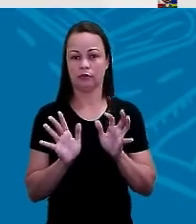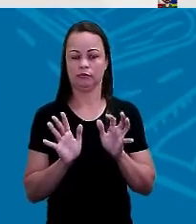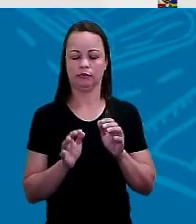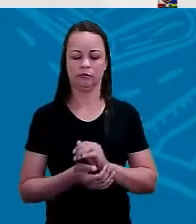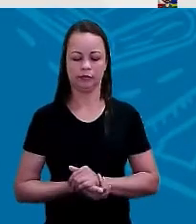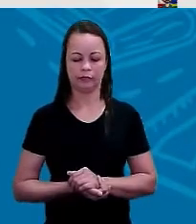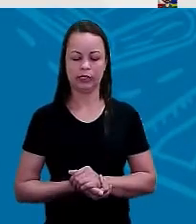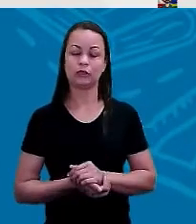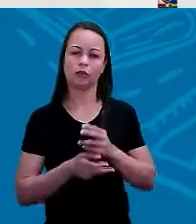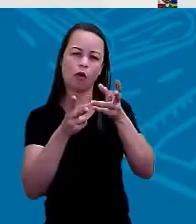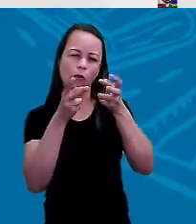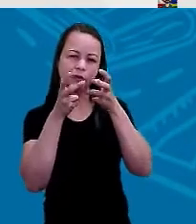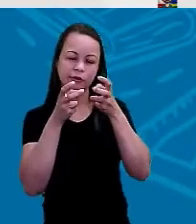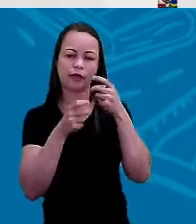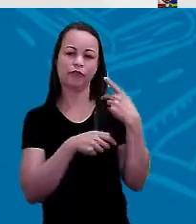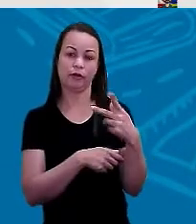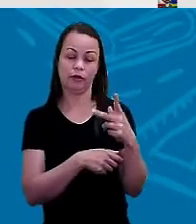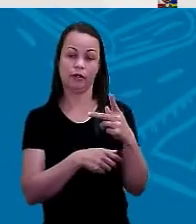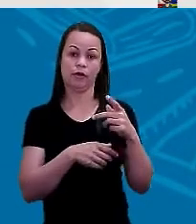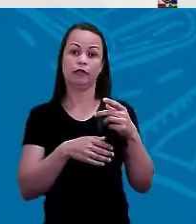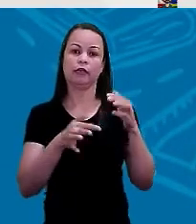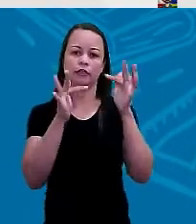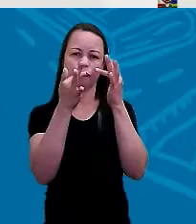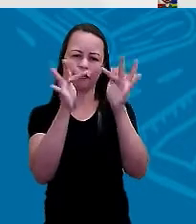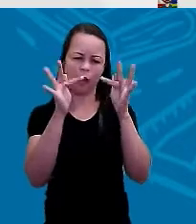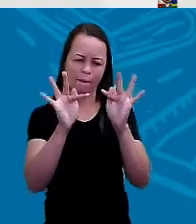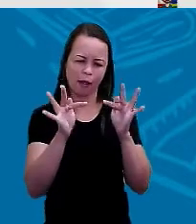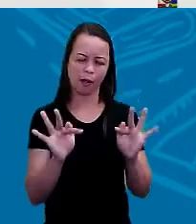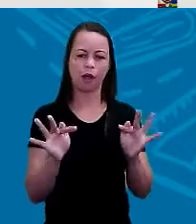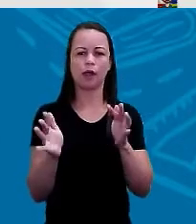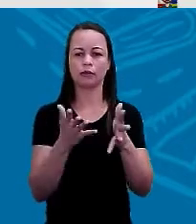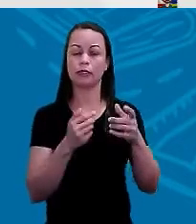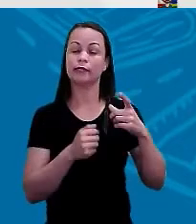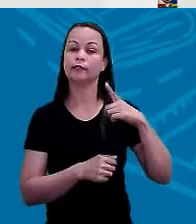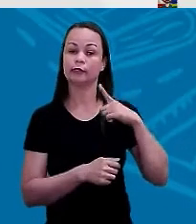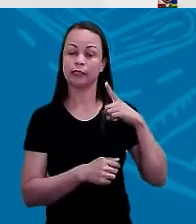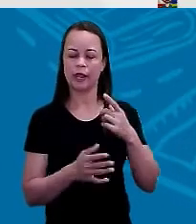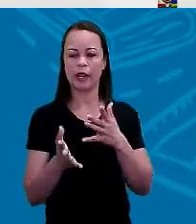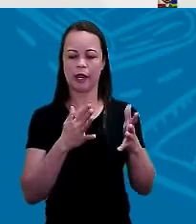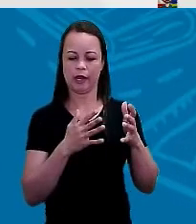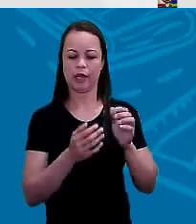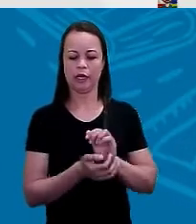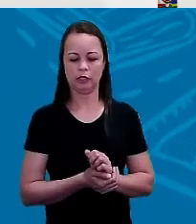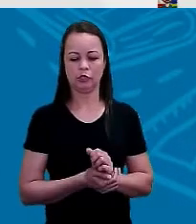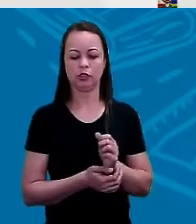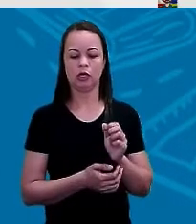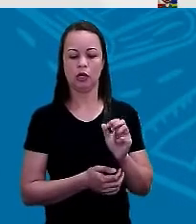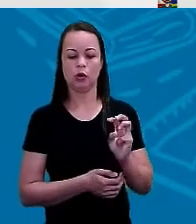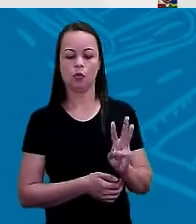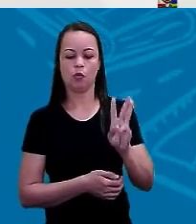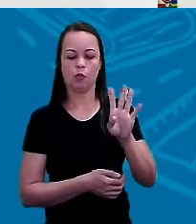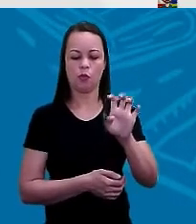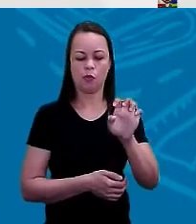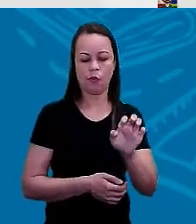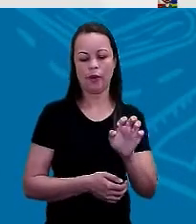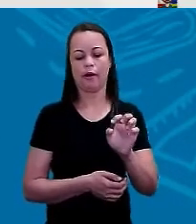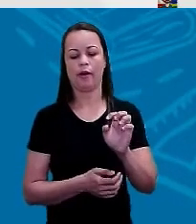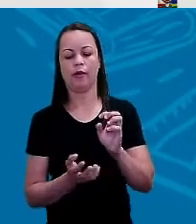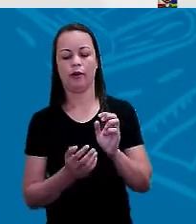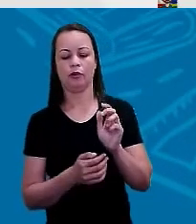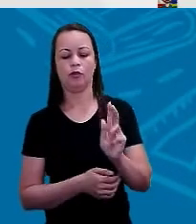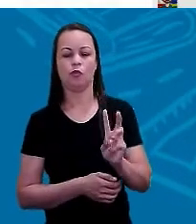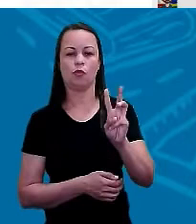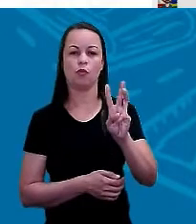Então, observem que nessas frases sempre há a presença de was e were. Nada mais do